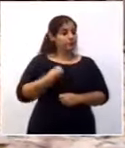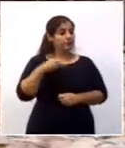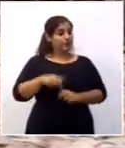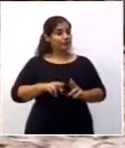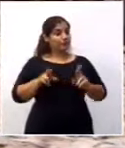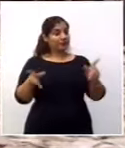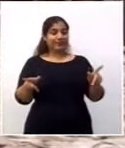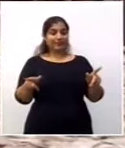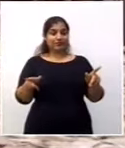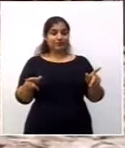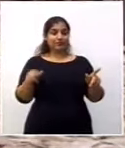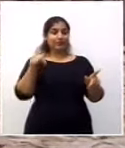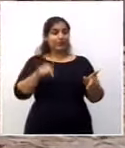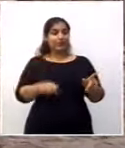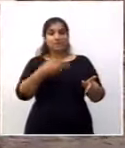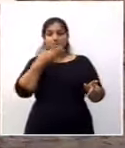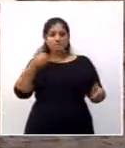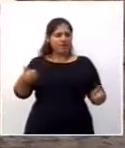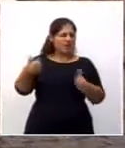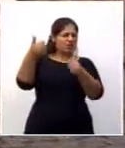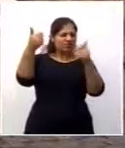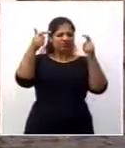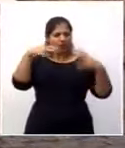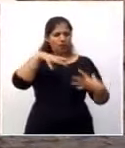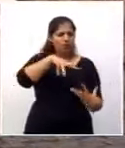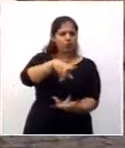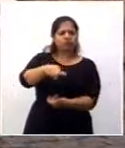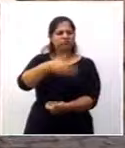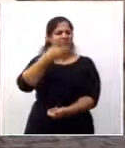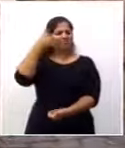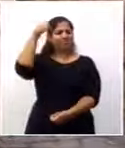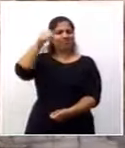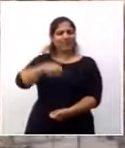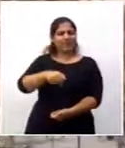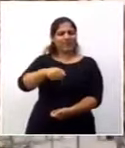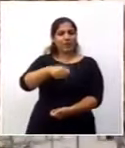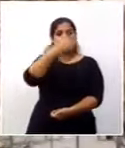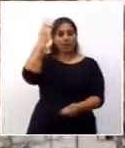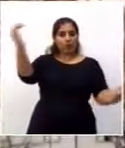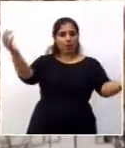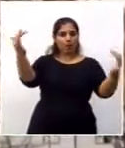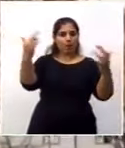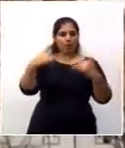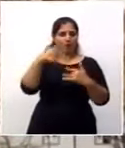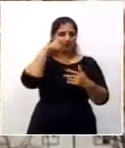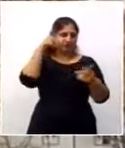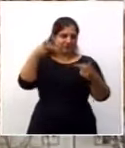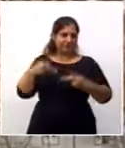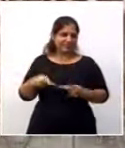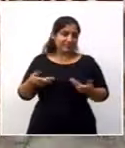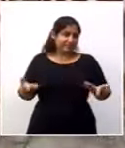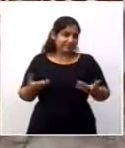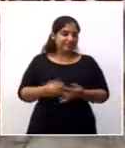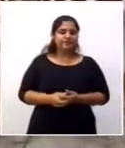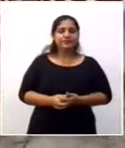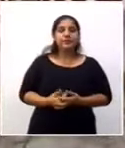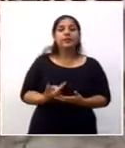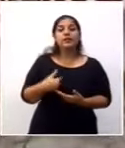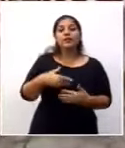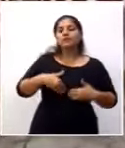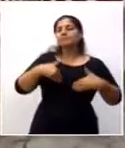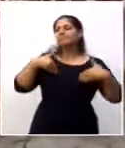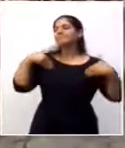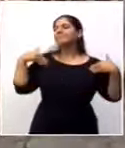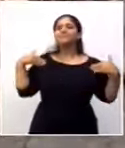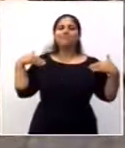diferente. É um dos melhores lugares no mundo. É tanto que o mundo todo vem até você. Então a minha